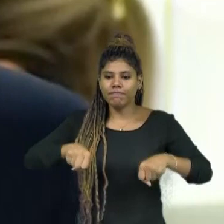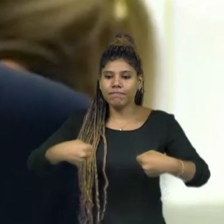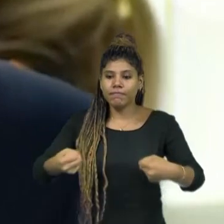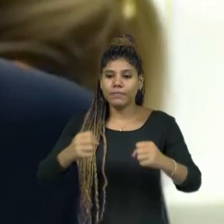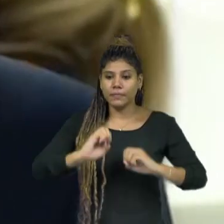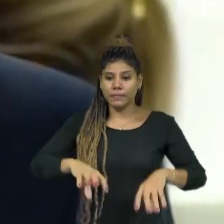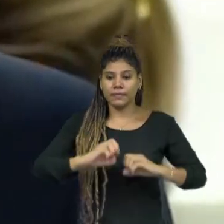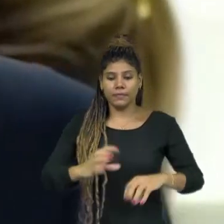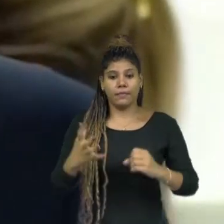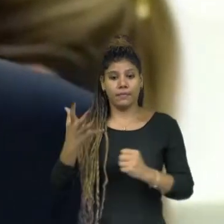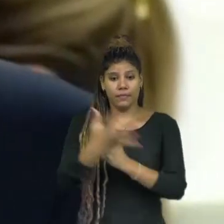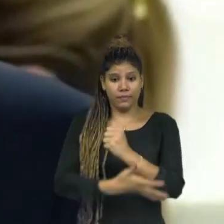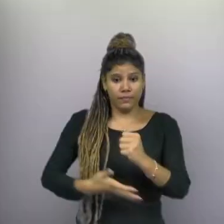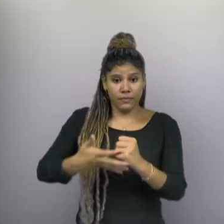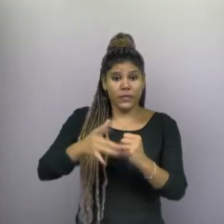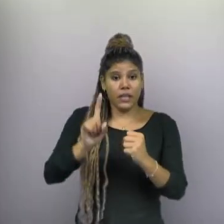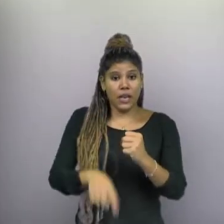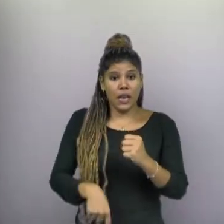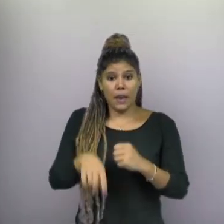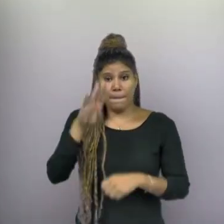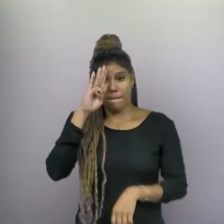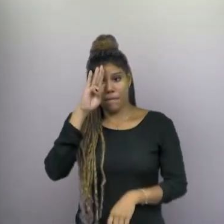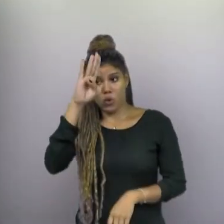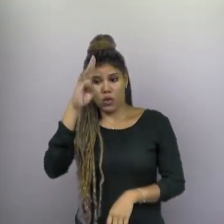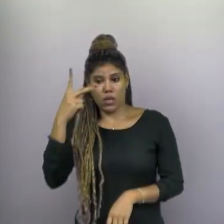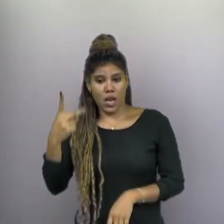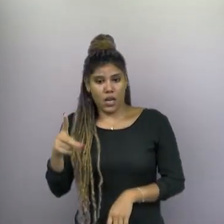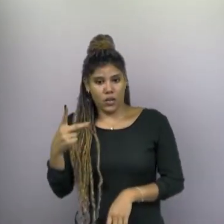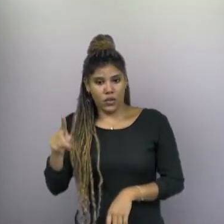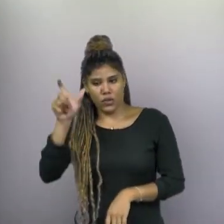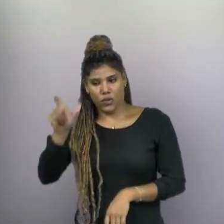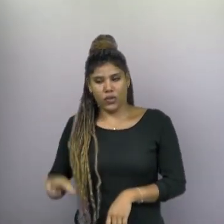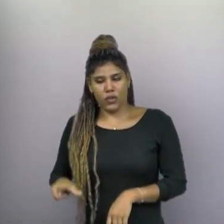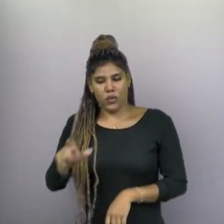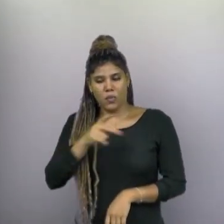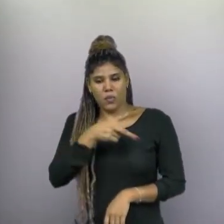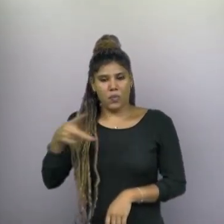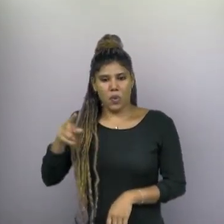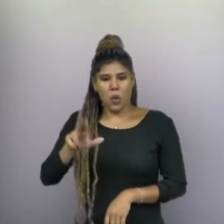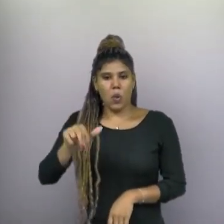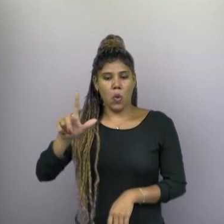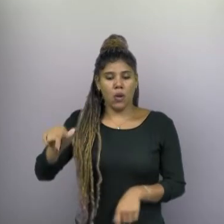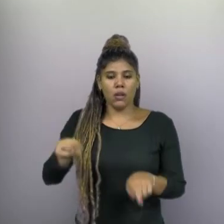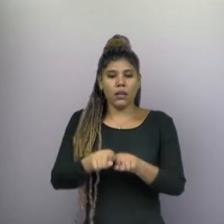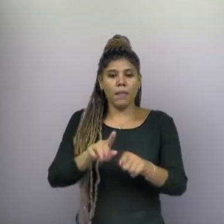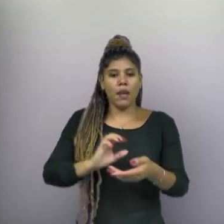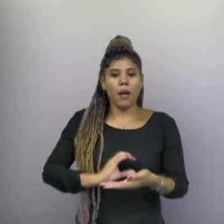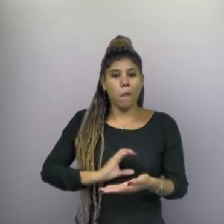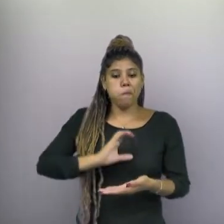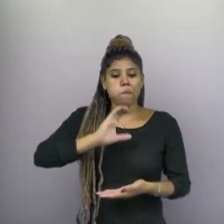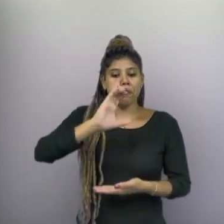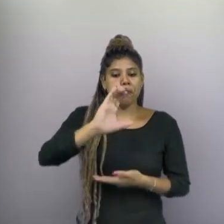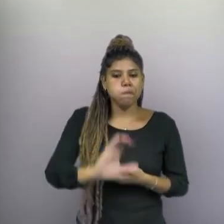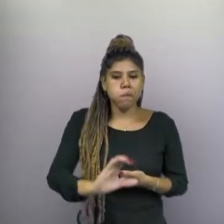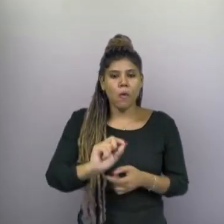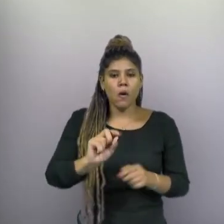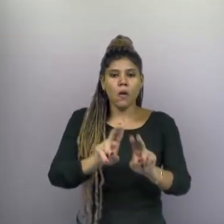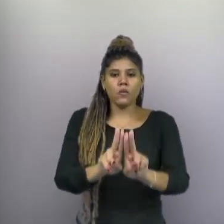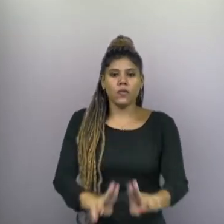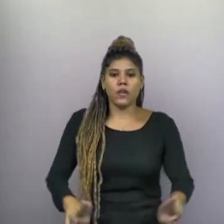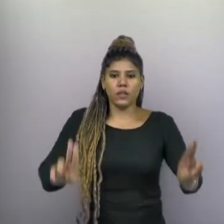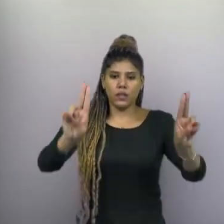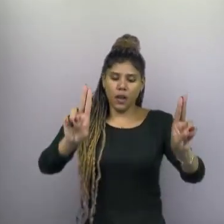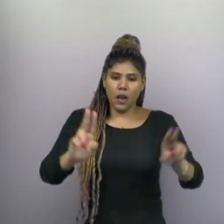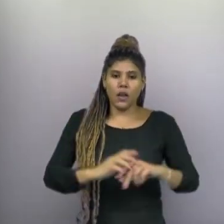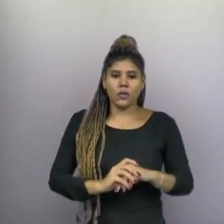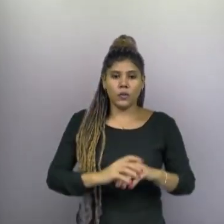prioridade apontada pelo presidente Lula, além de aumentar recursos para universidades e institutos federais, retomar obras paradas